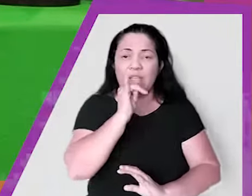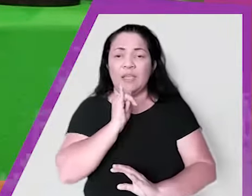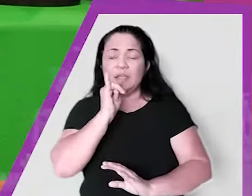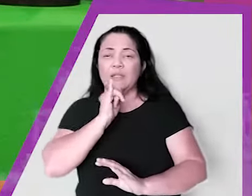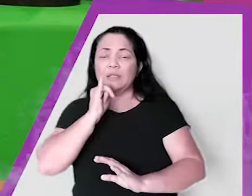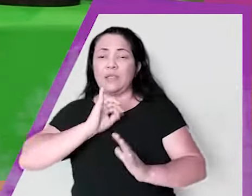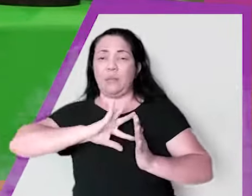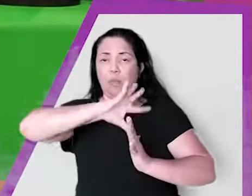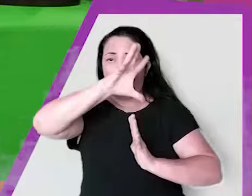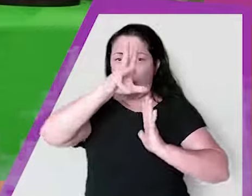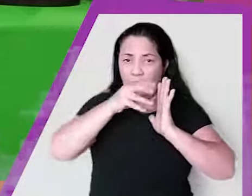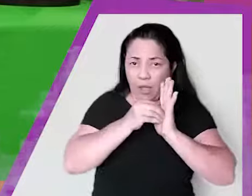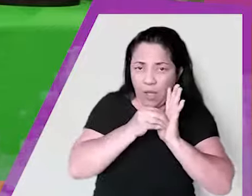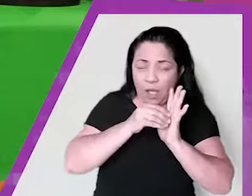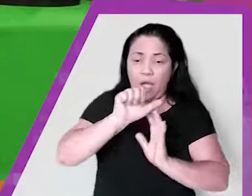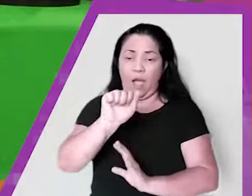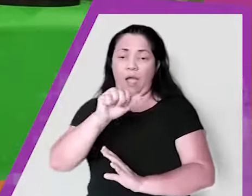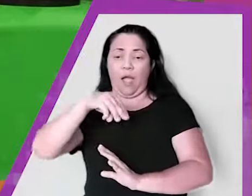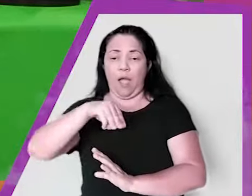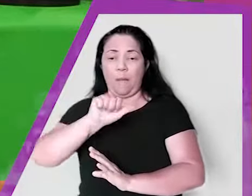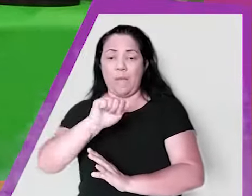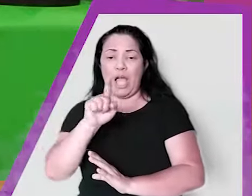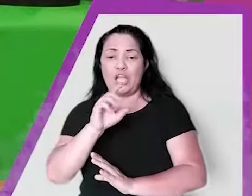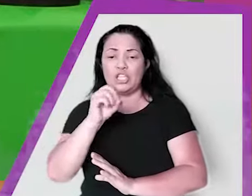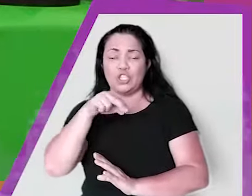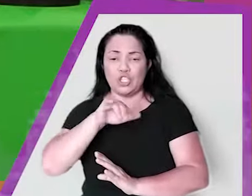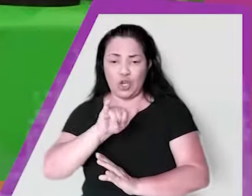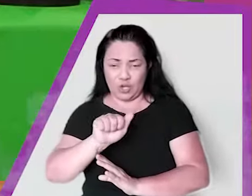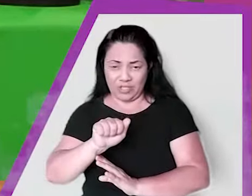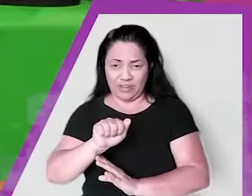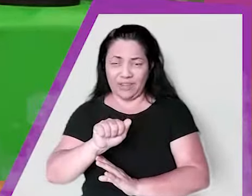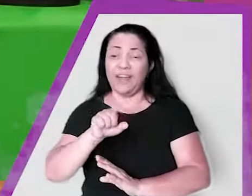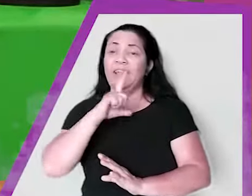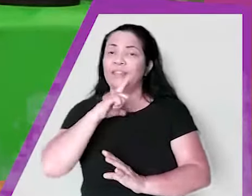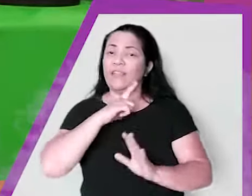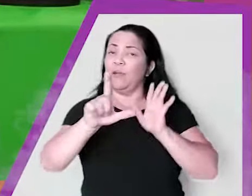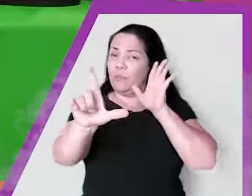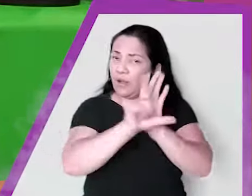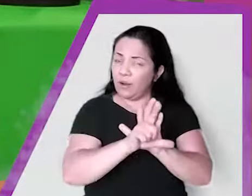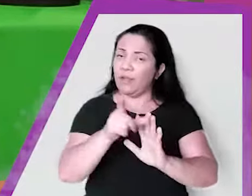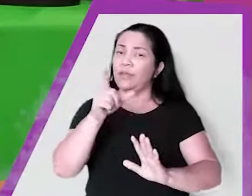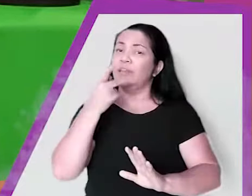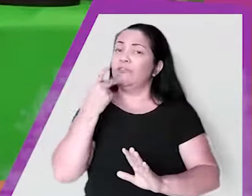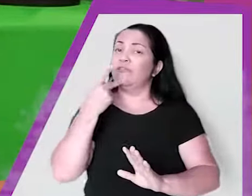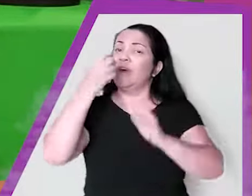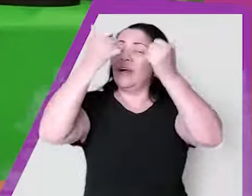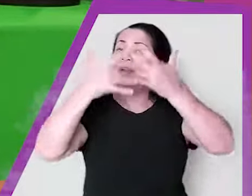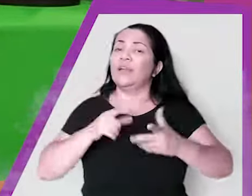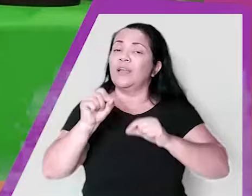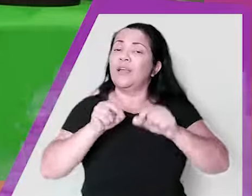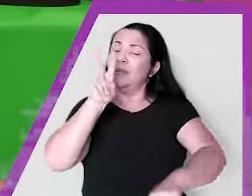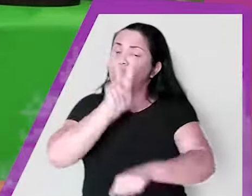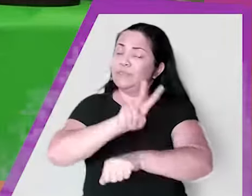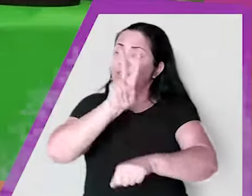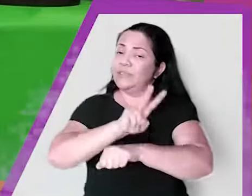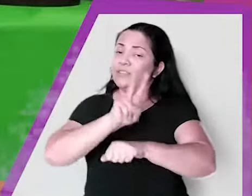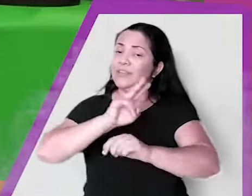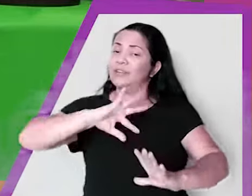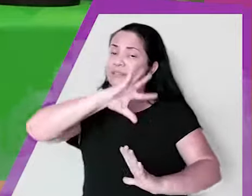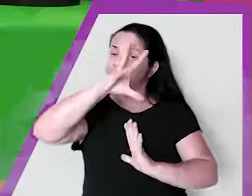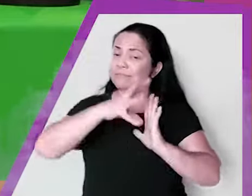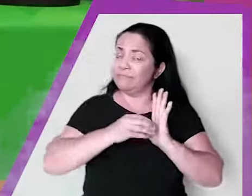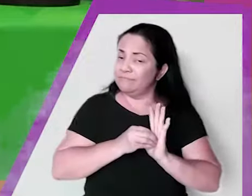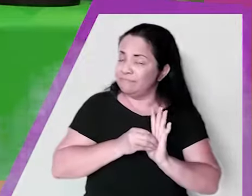ser preservado e não deve ser destruído. A Amazônia, por exemplo. Mesmo que continue insistindo em destruí-la, existe